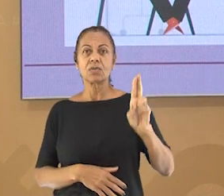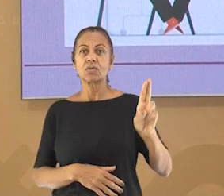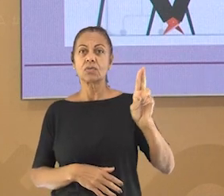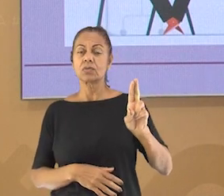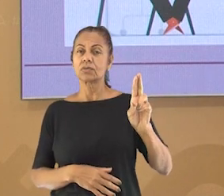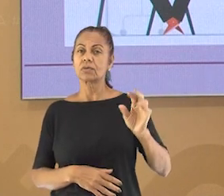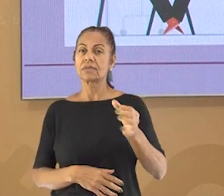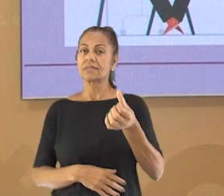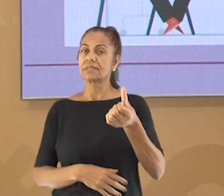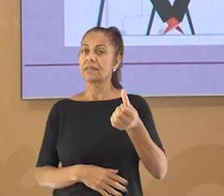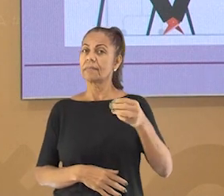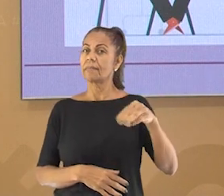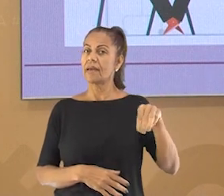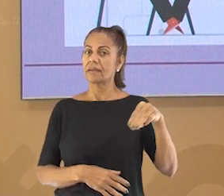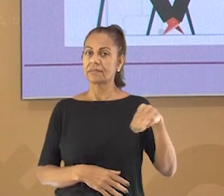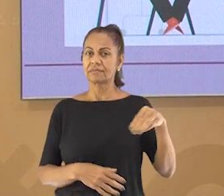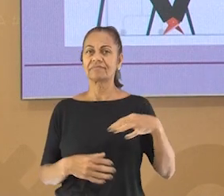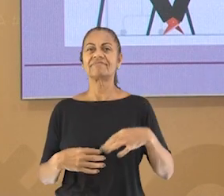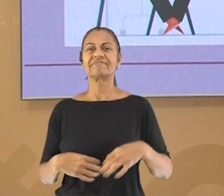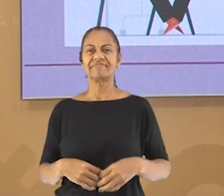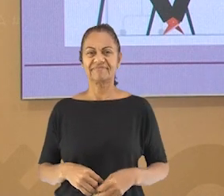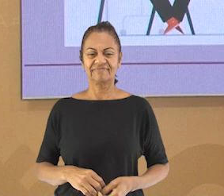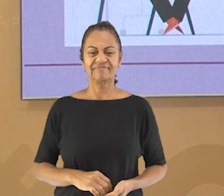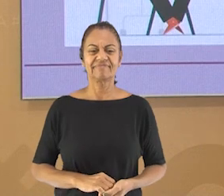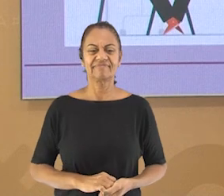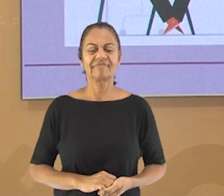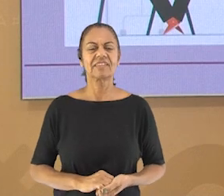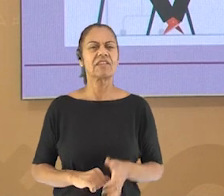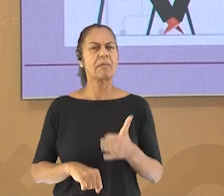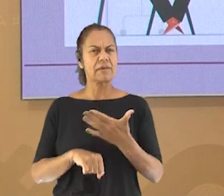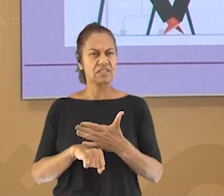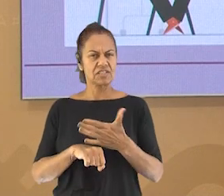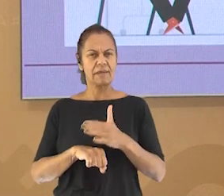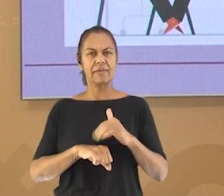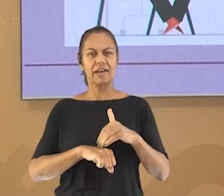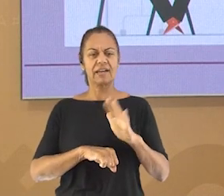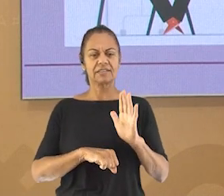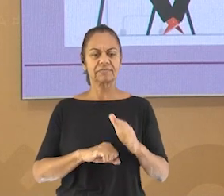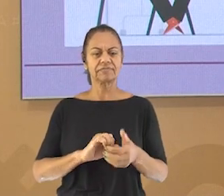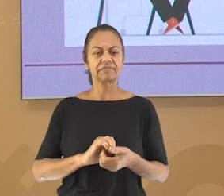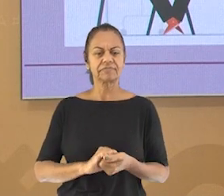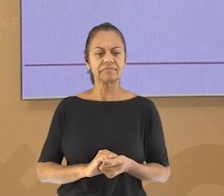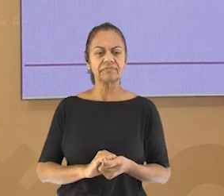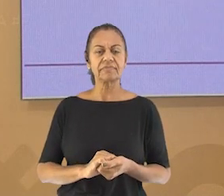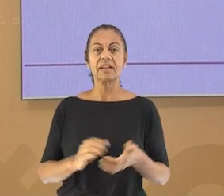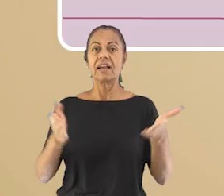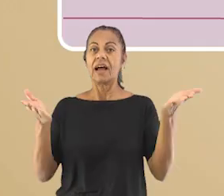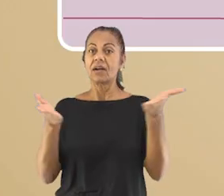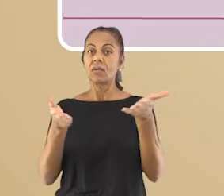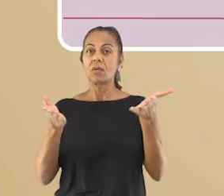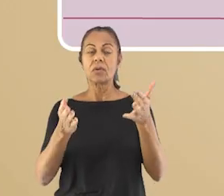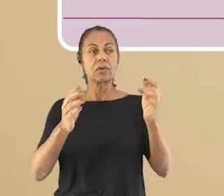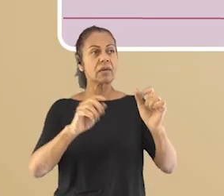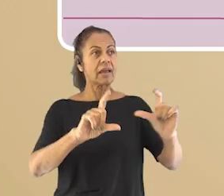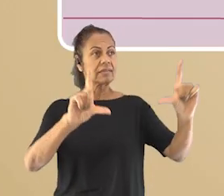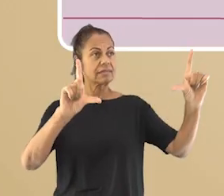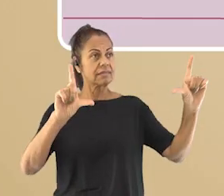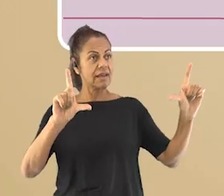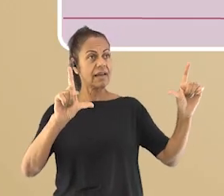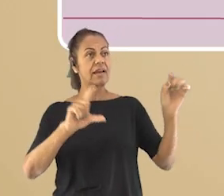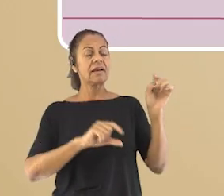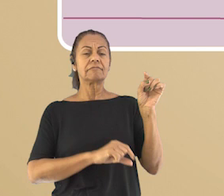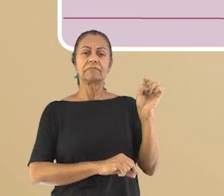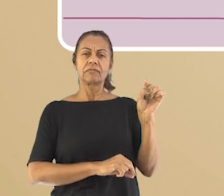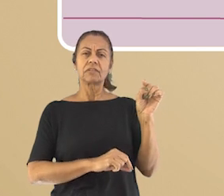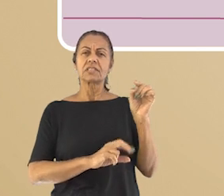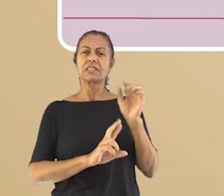ela gastou 6 metros de tecido. Vamos praticar mais um pouquinho? Represente a